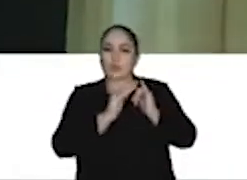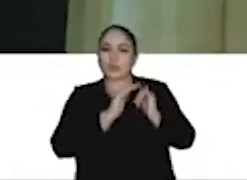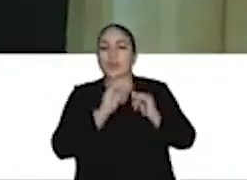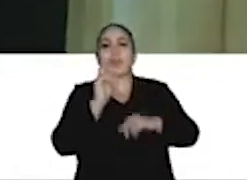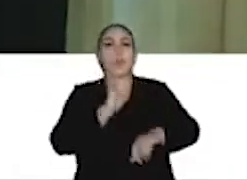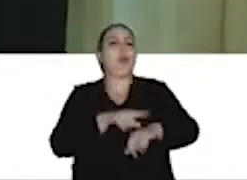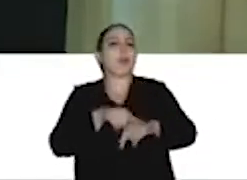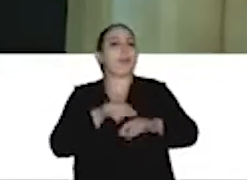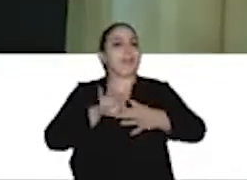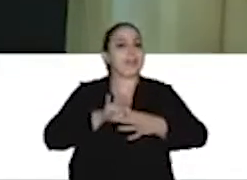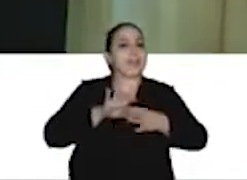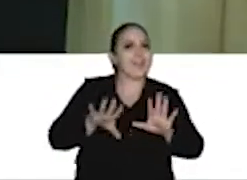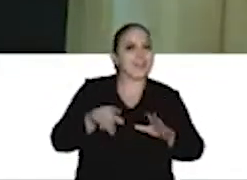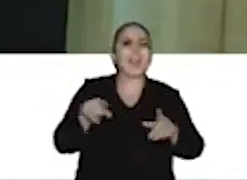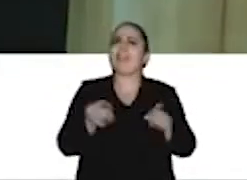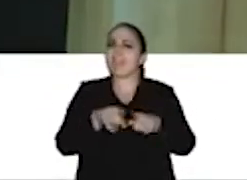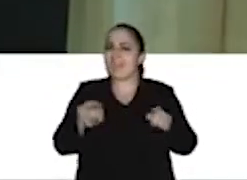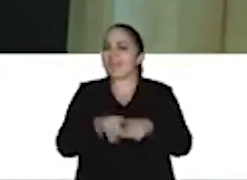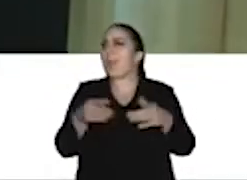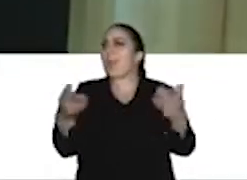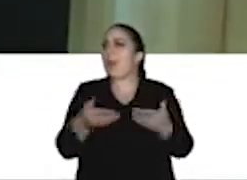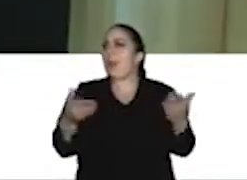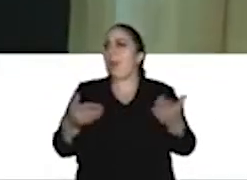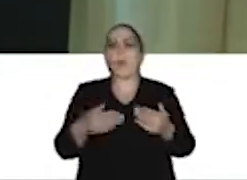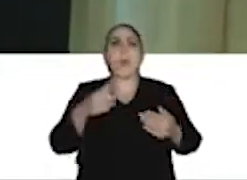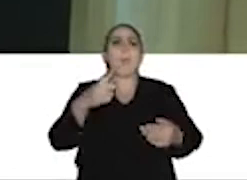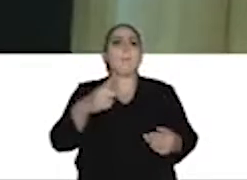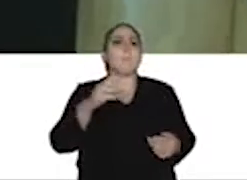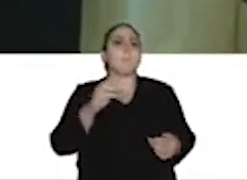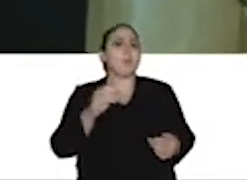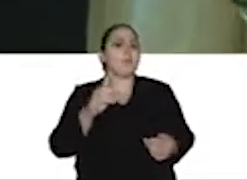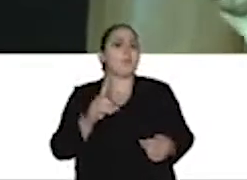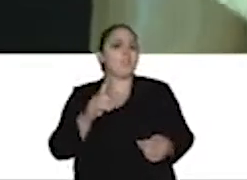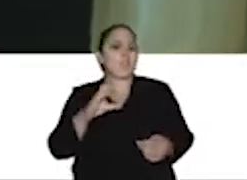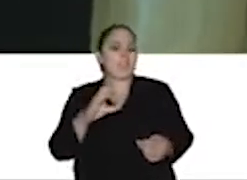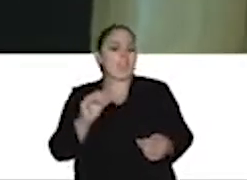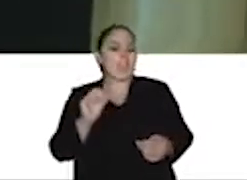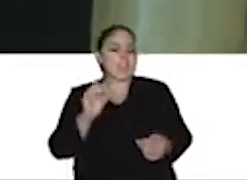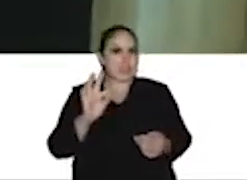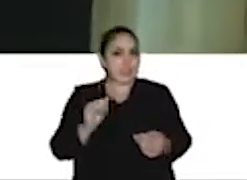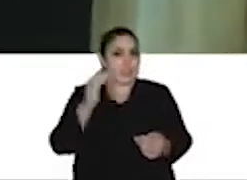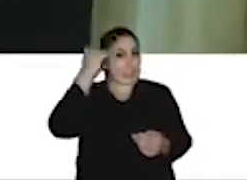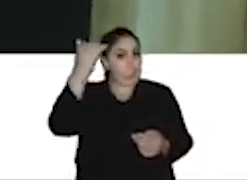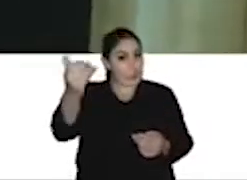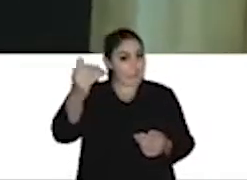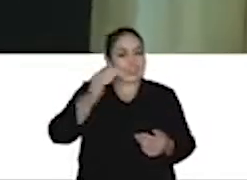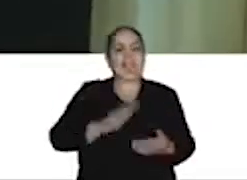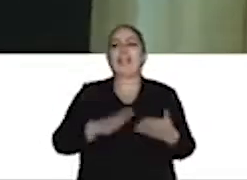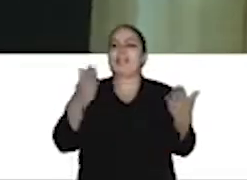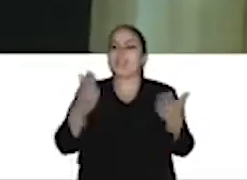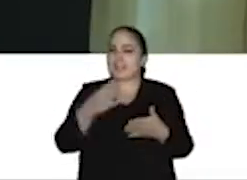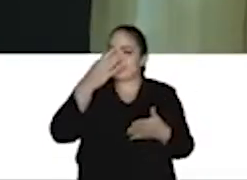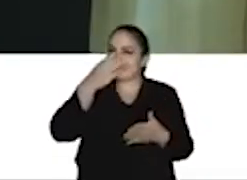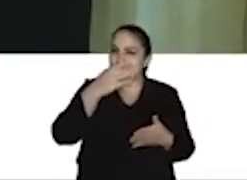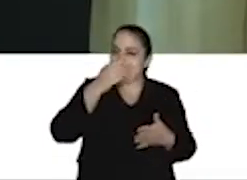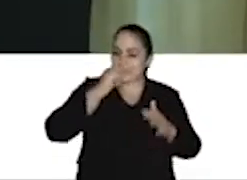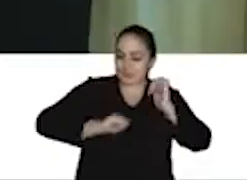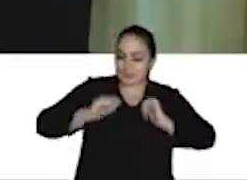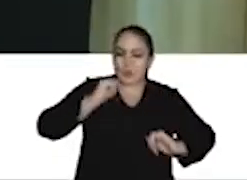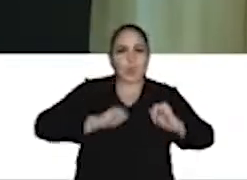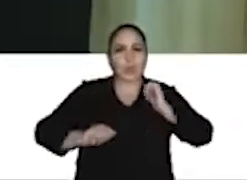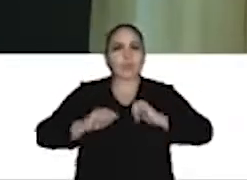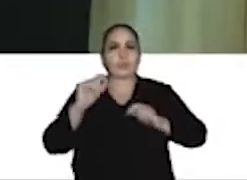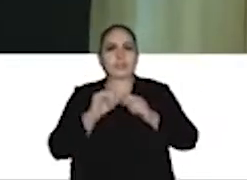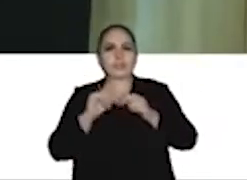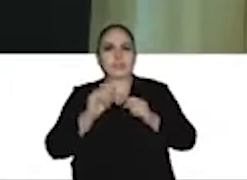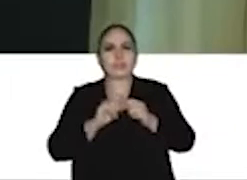vagas, sim. Ele que também agora é podcaster. Podcaster é uma coisa famosa. Ele que é ator, dramaturgo,